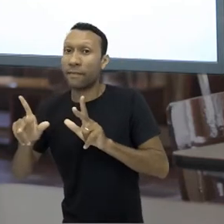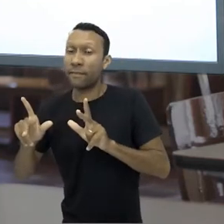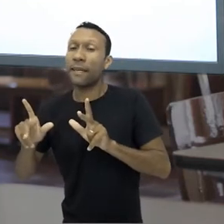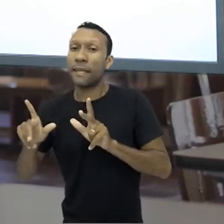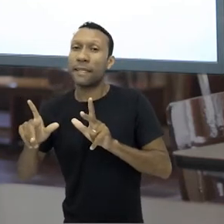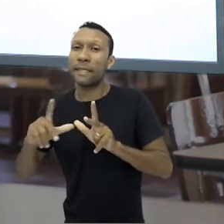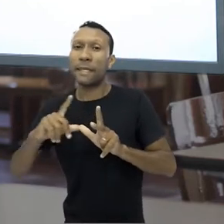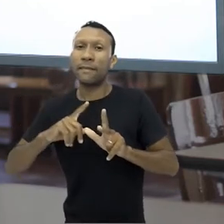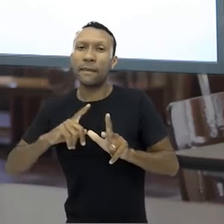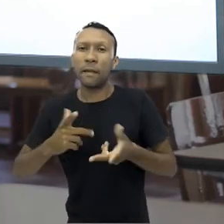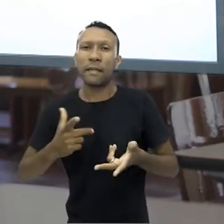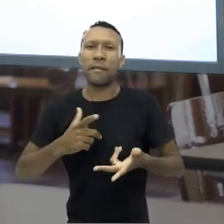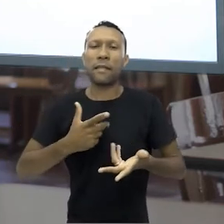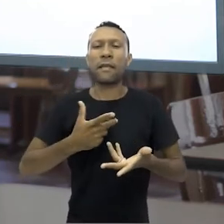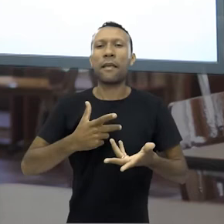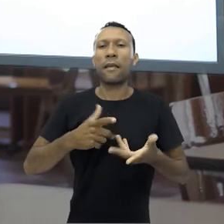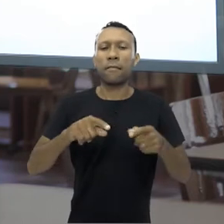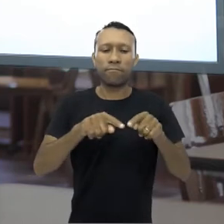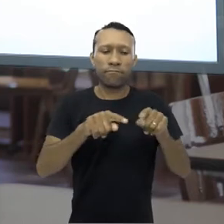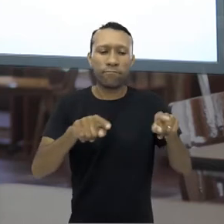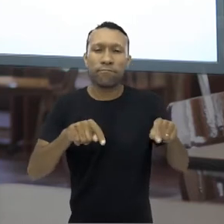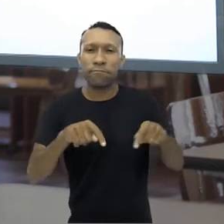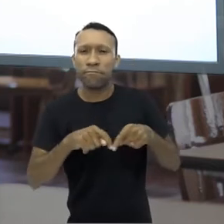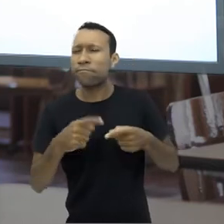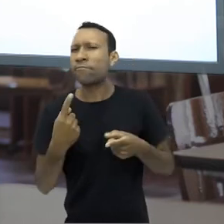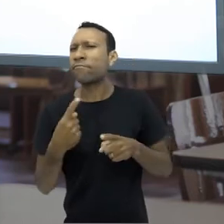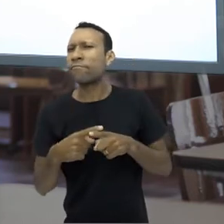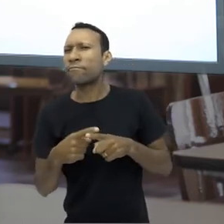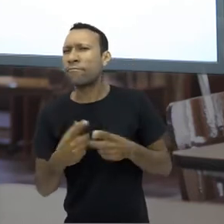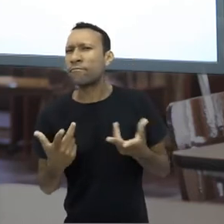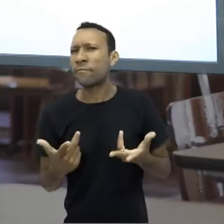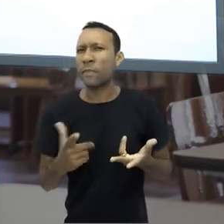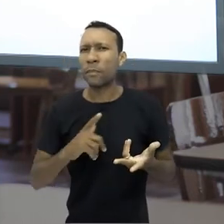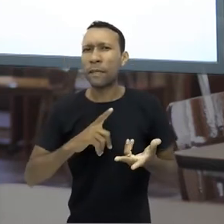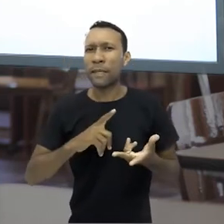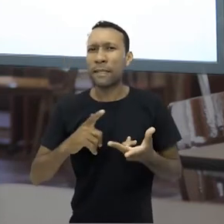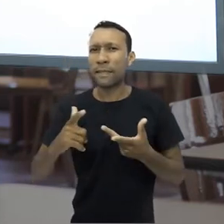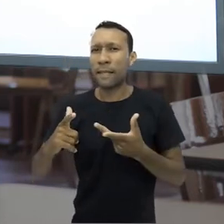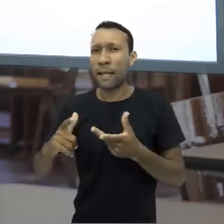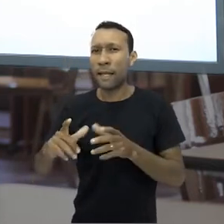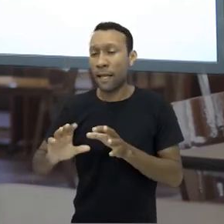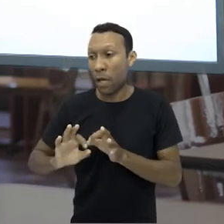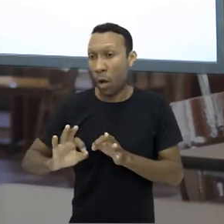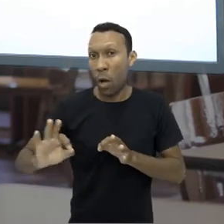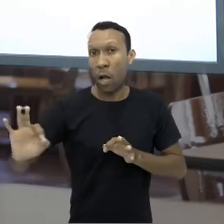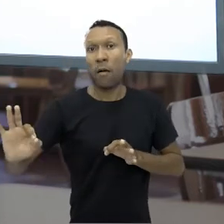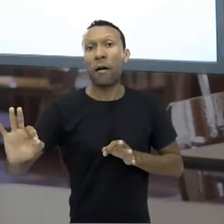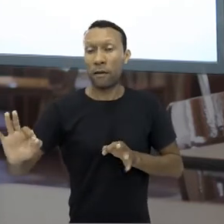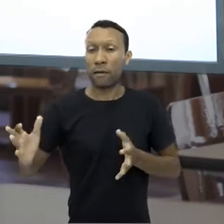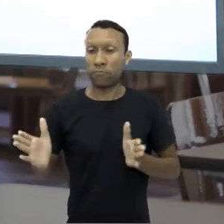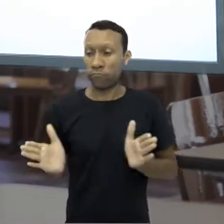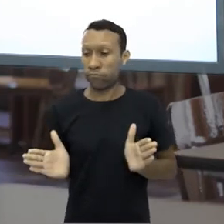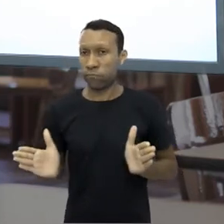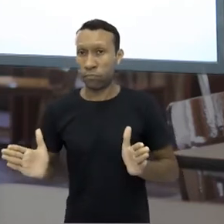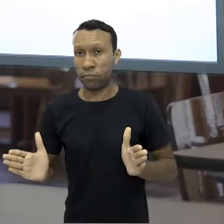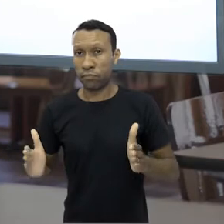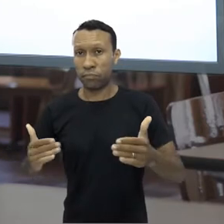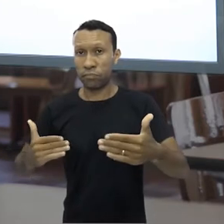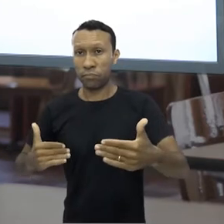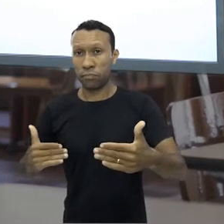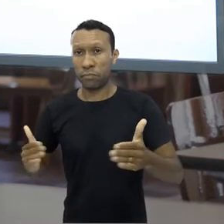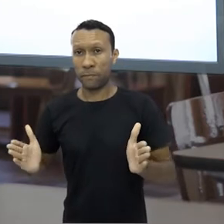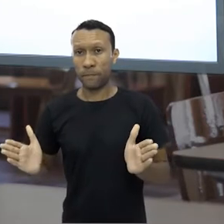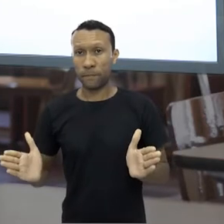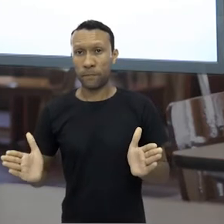são medidas menores do que as medidas do terreno. Por quê? Porque eu tenho um terreno de tamanho limitado. E para mim construir